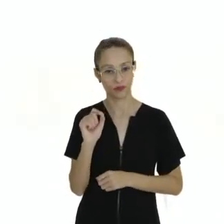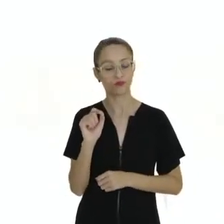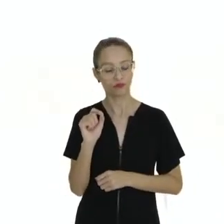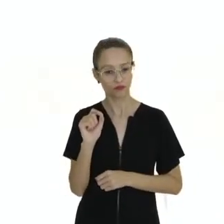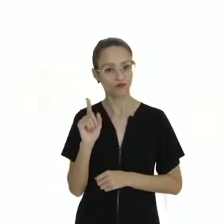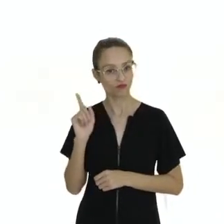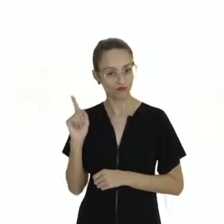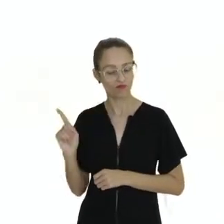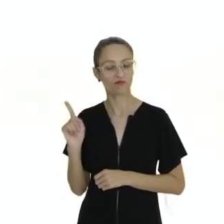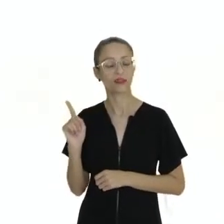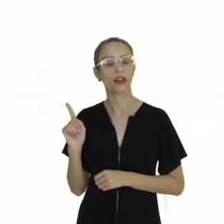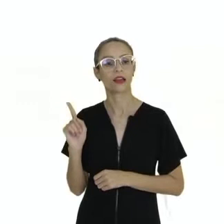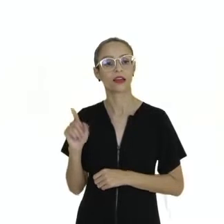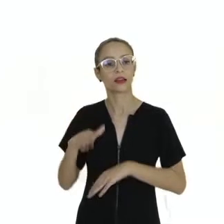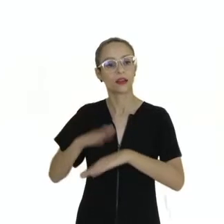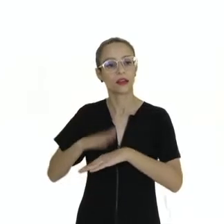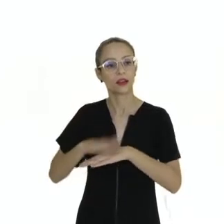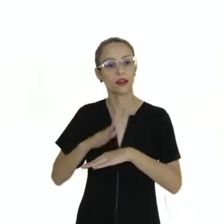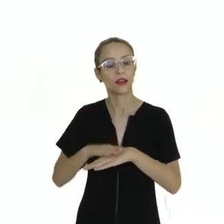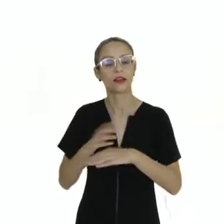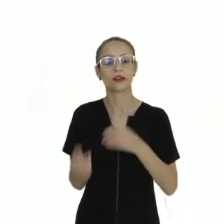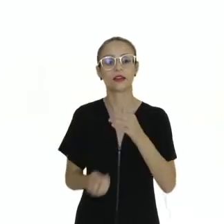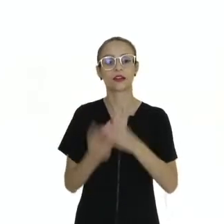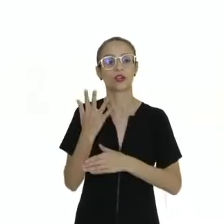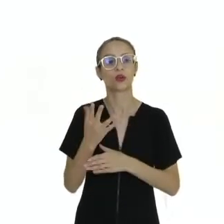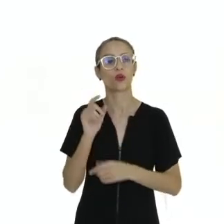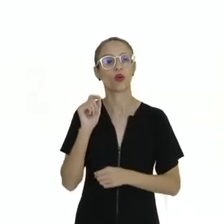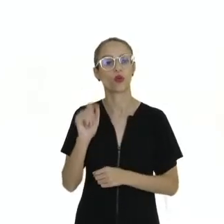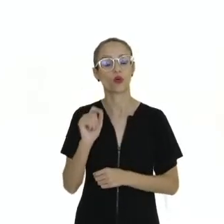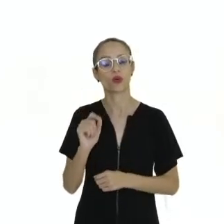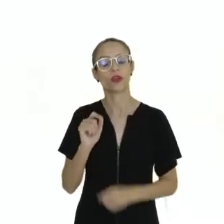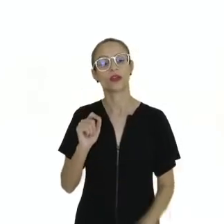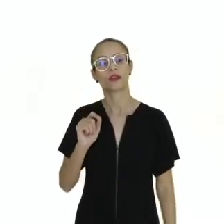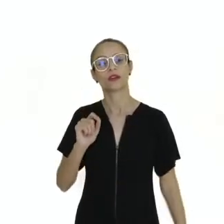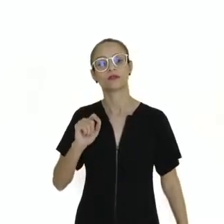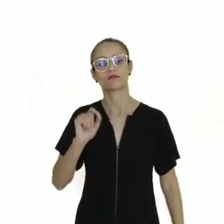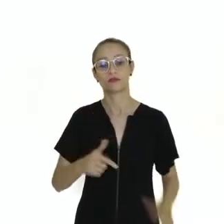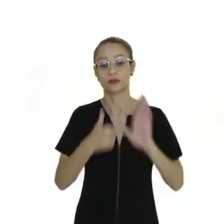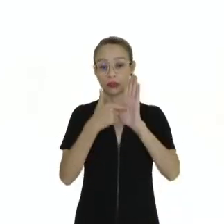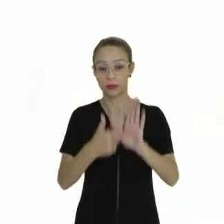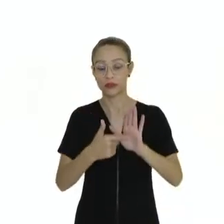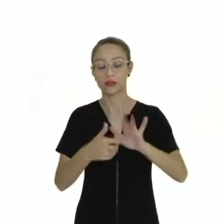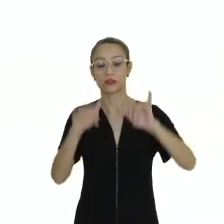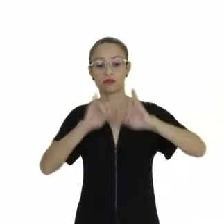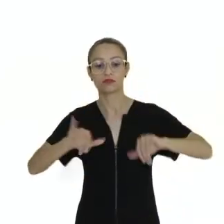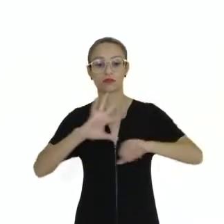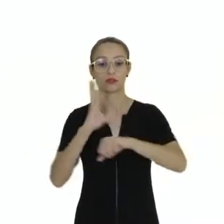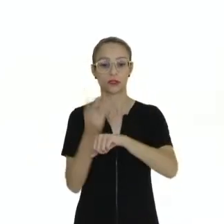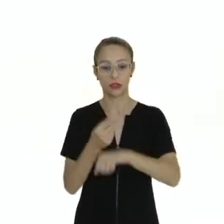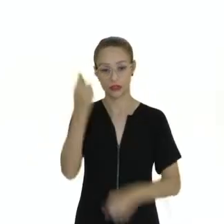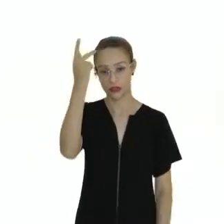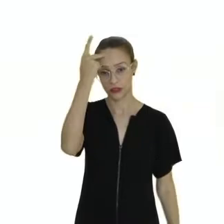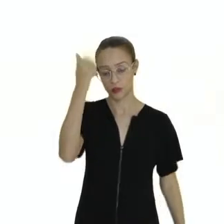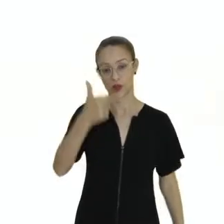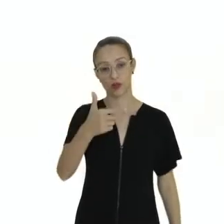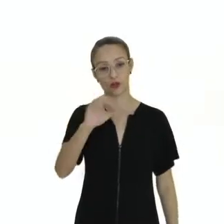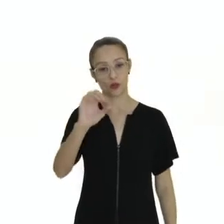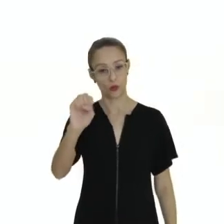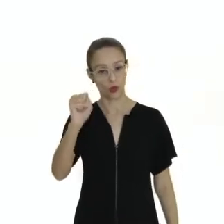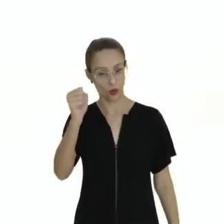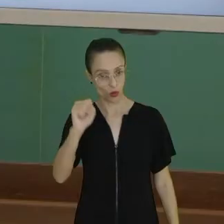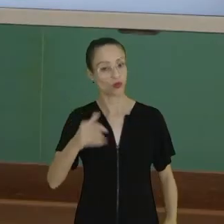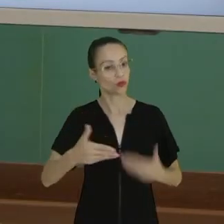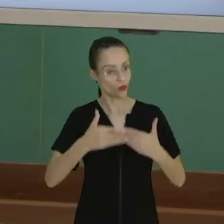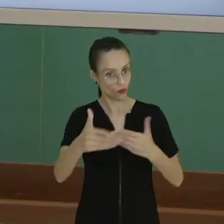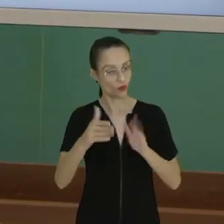Carter Huller e exibido na 28ª Bienal, né, de Arte de São Paulo, em 2008. Daqui a pouco a gente vai ver